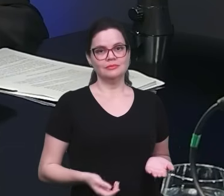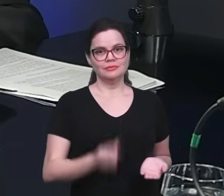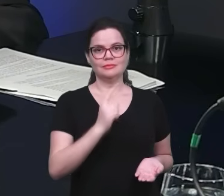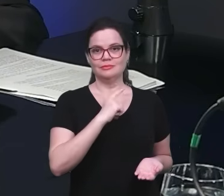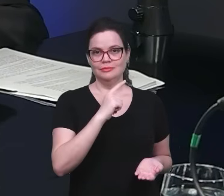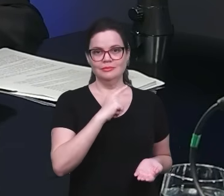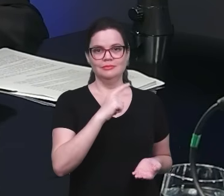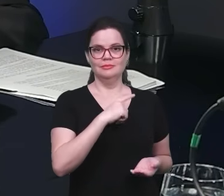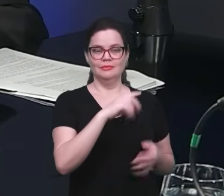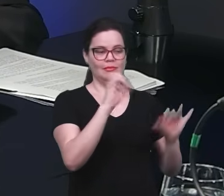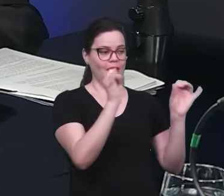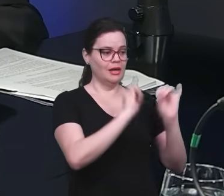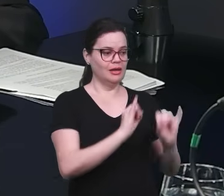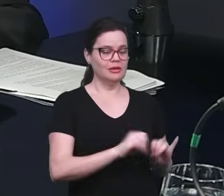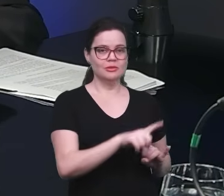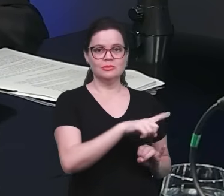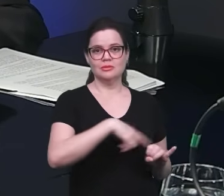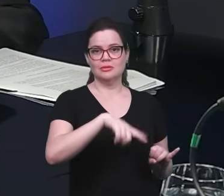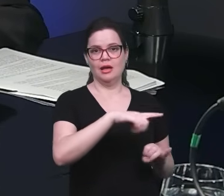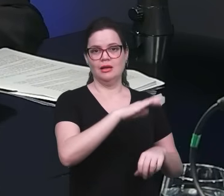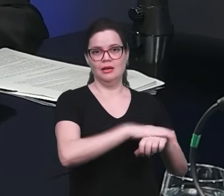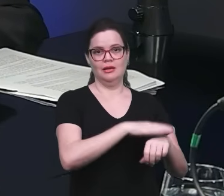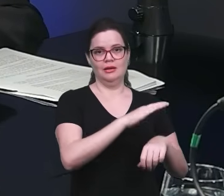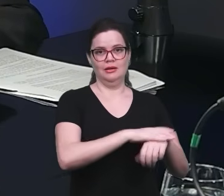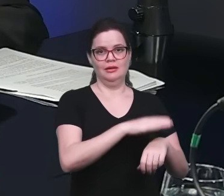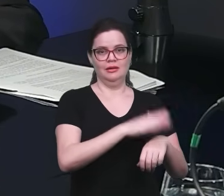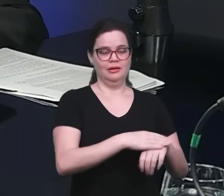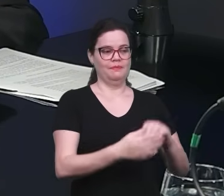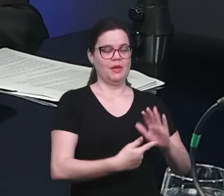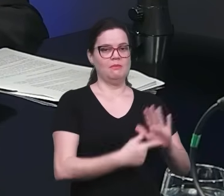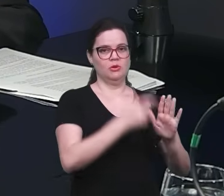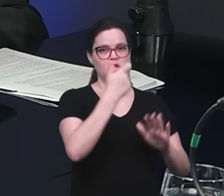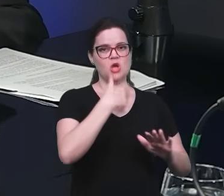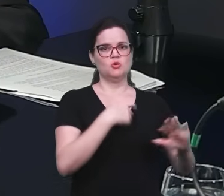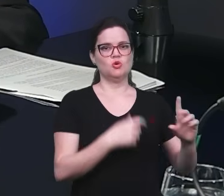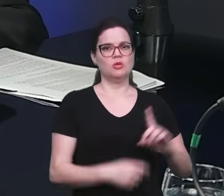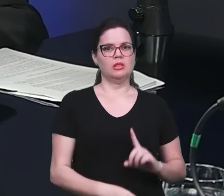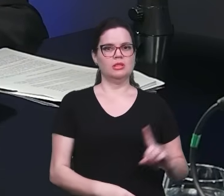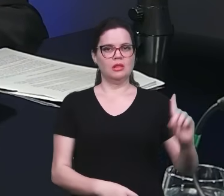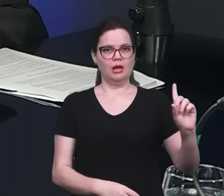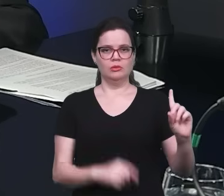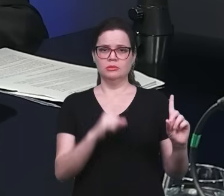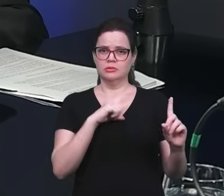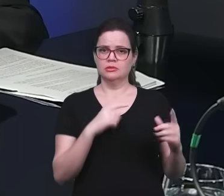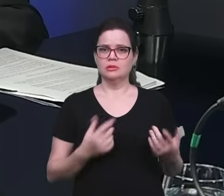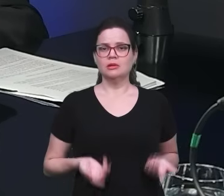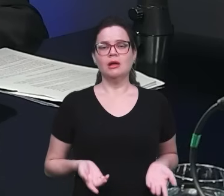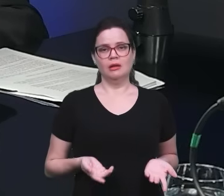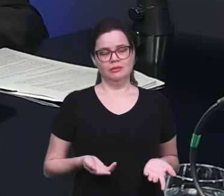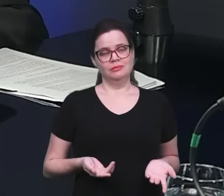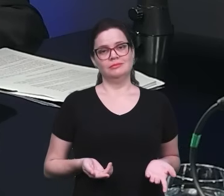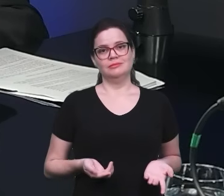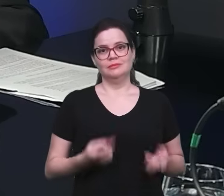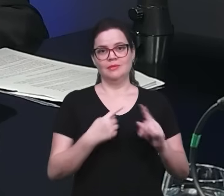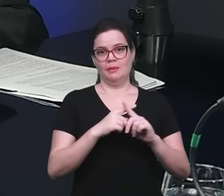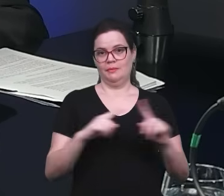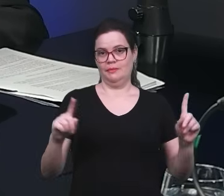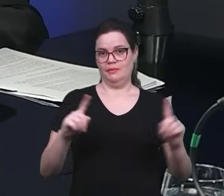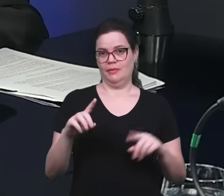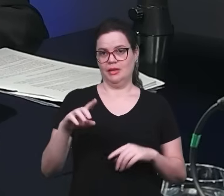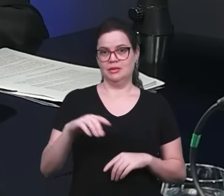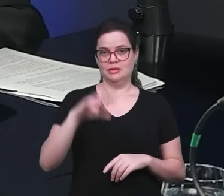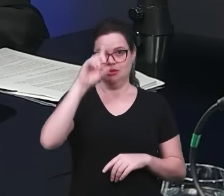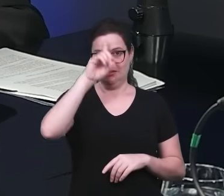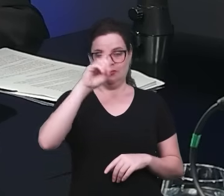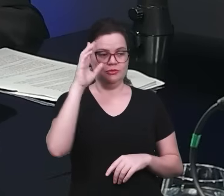muitas autoridades com títulos de deuses. Há muitos ídolos. Mas o chamado de Abraão é para